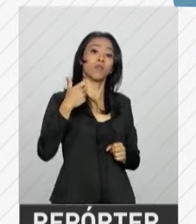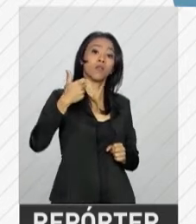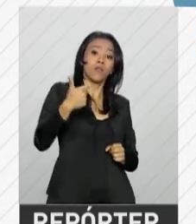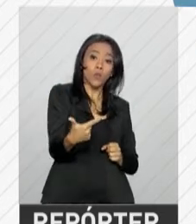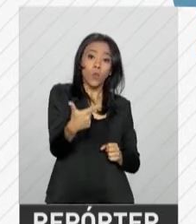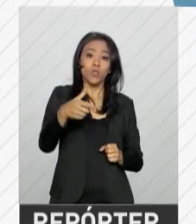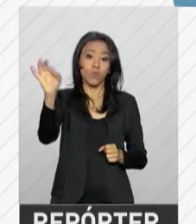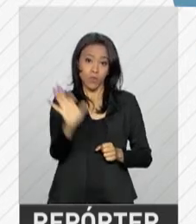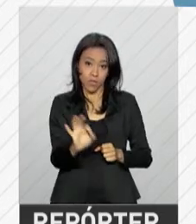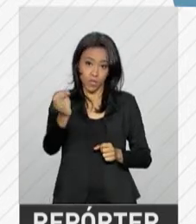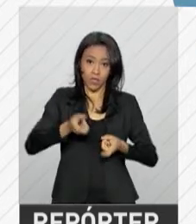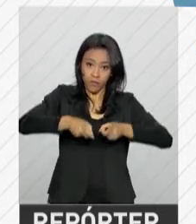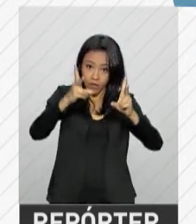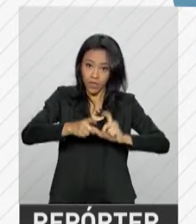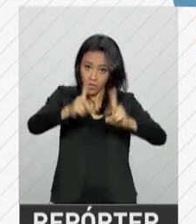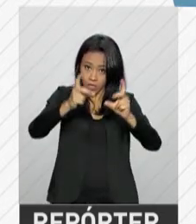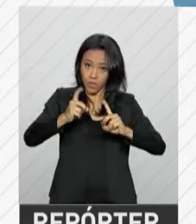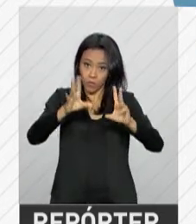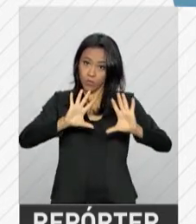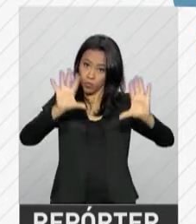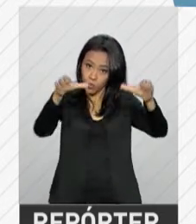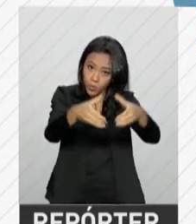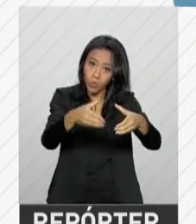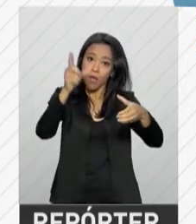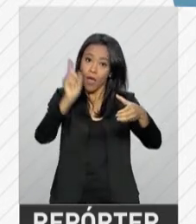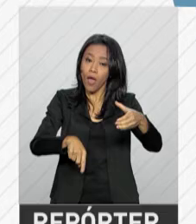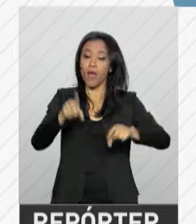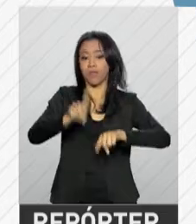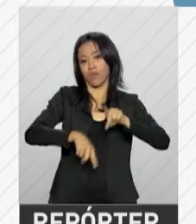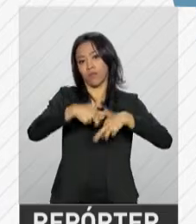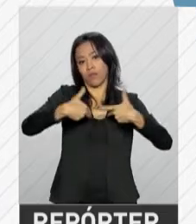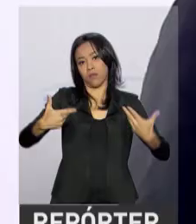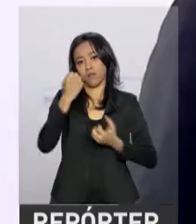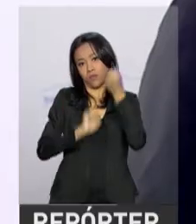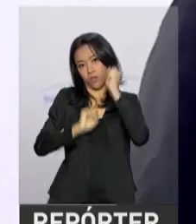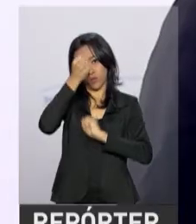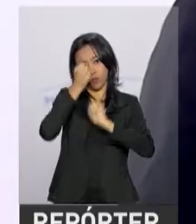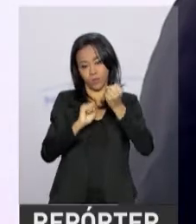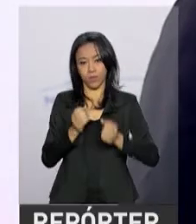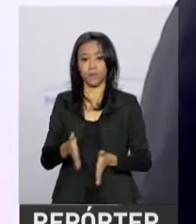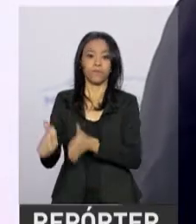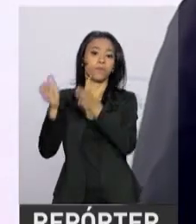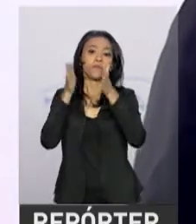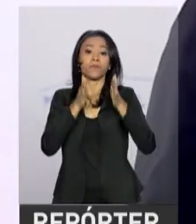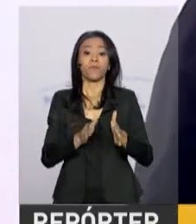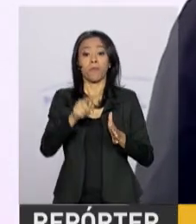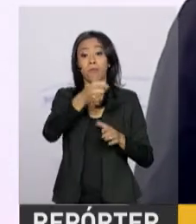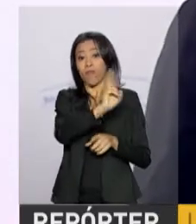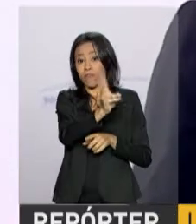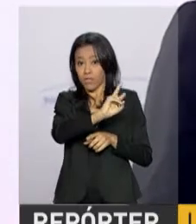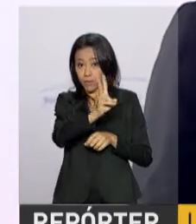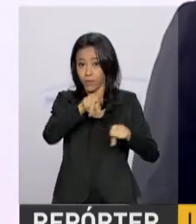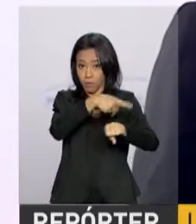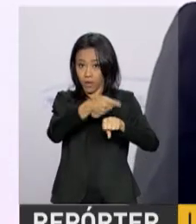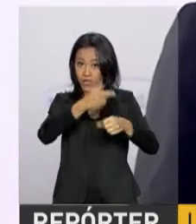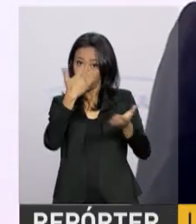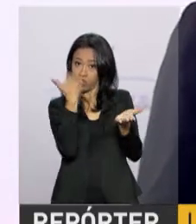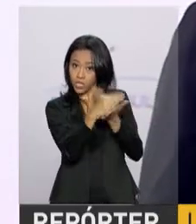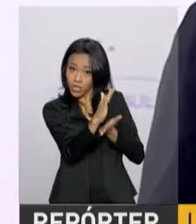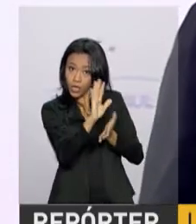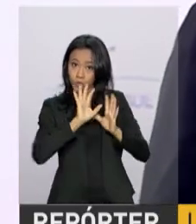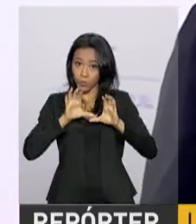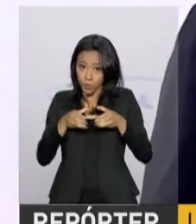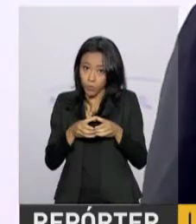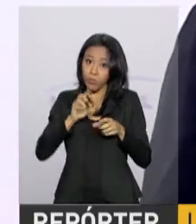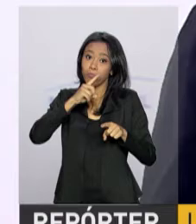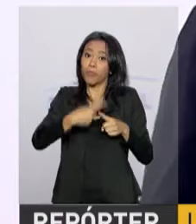para o mercosul no ano passado foram de bens industrializados a venezuela suspensa do mercosul de 2016